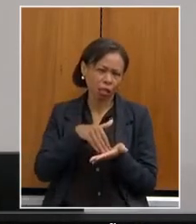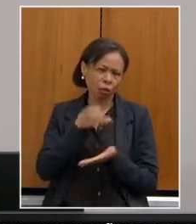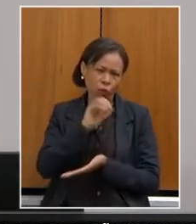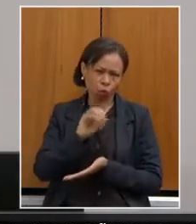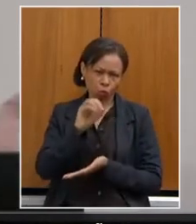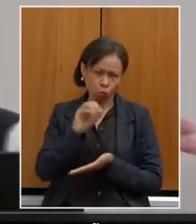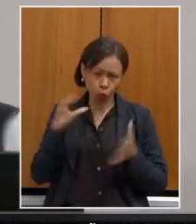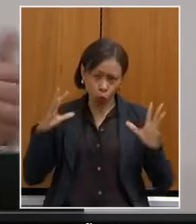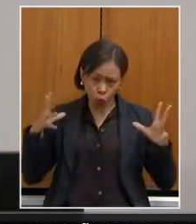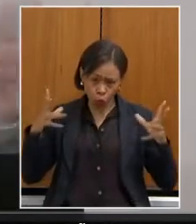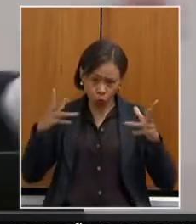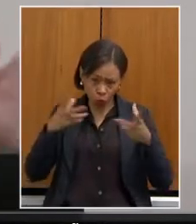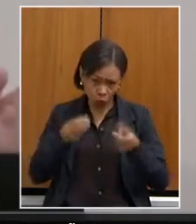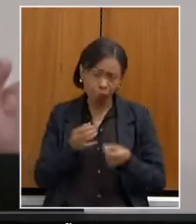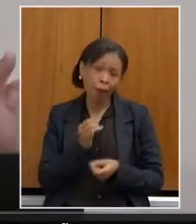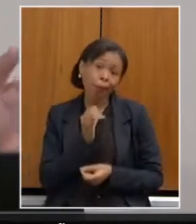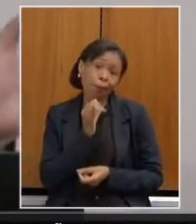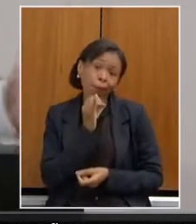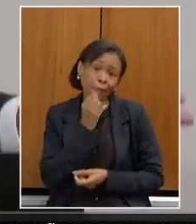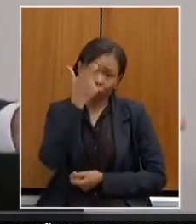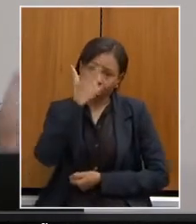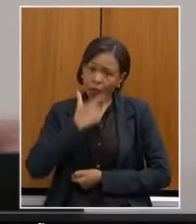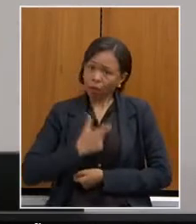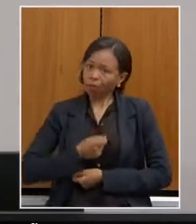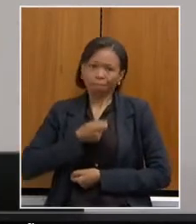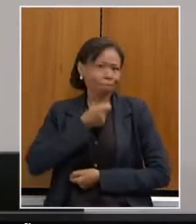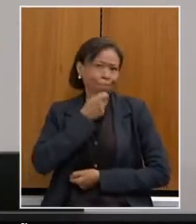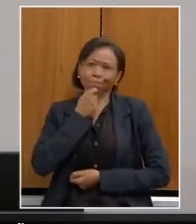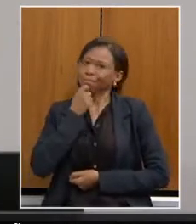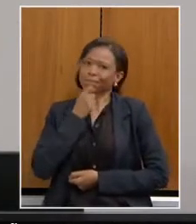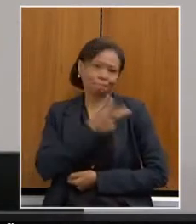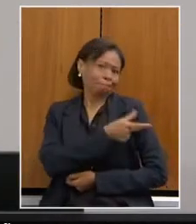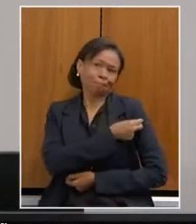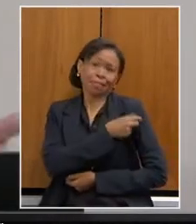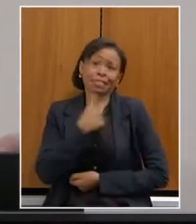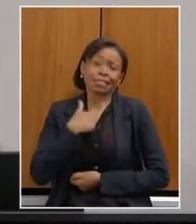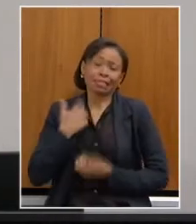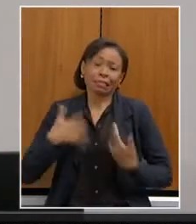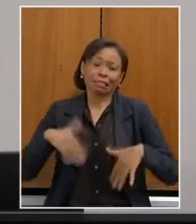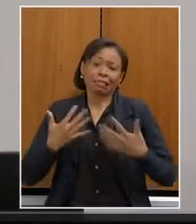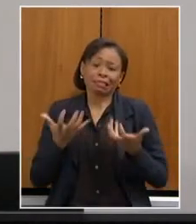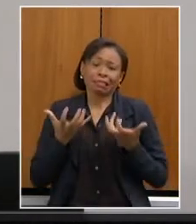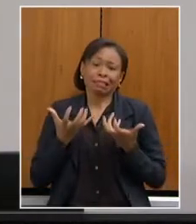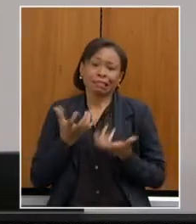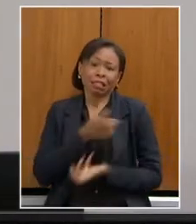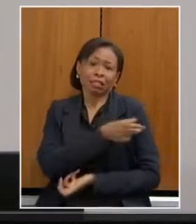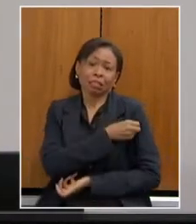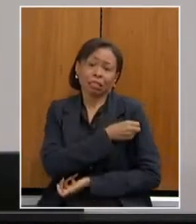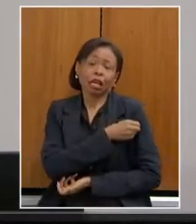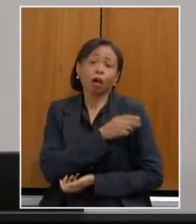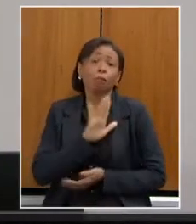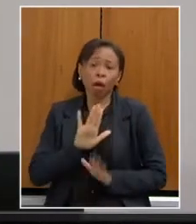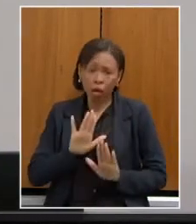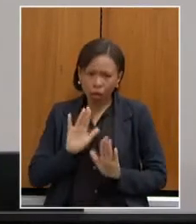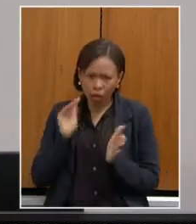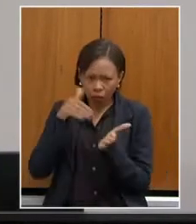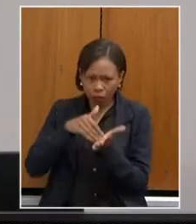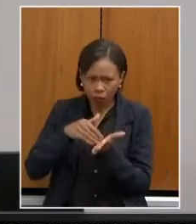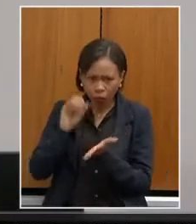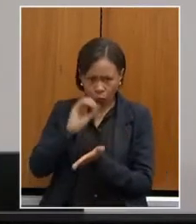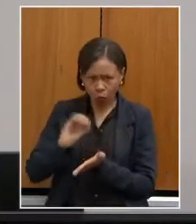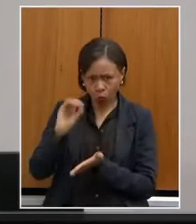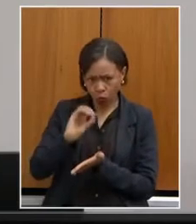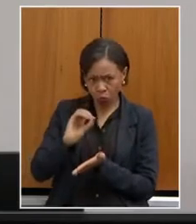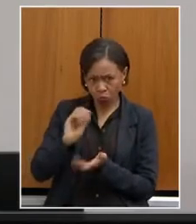estaremos, por exemplo, eu ainda não fui vacinado, estou doido para me vacinar, muitos ainda não foram, que até outubro nós conseguiremos